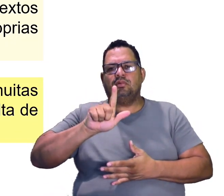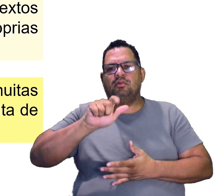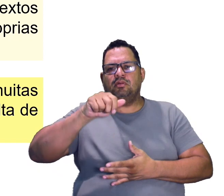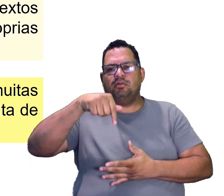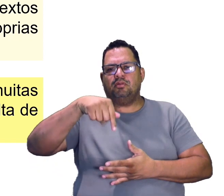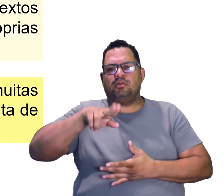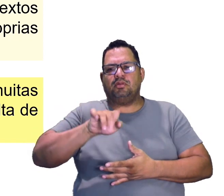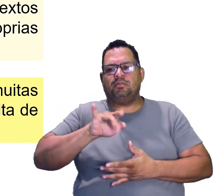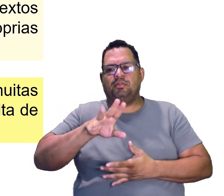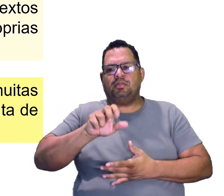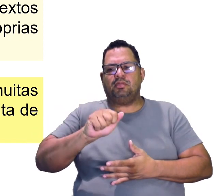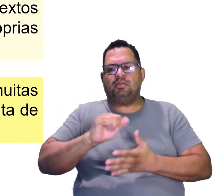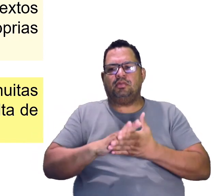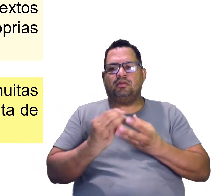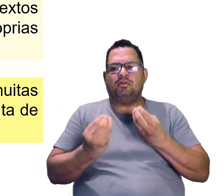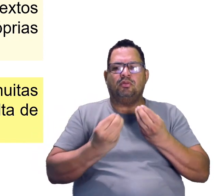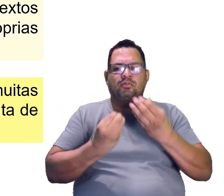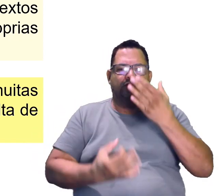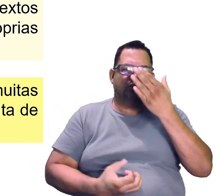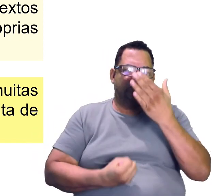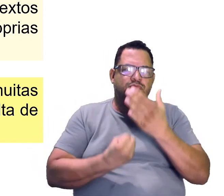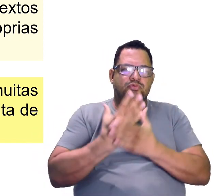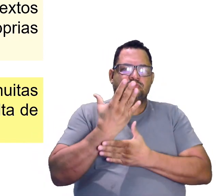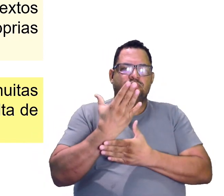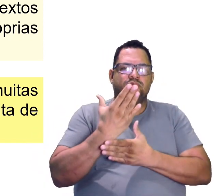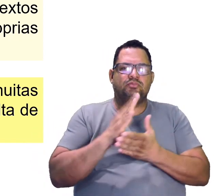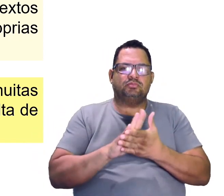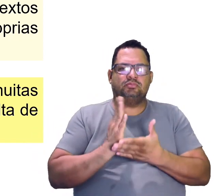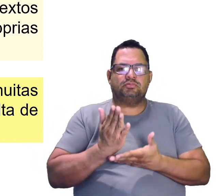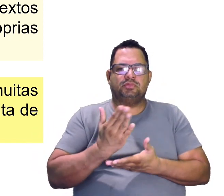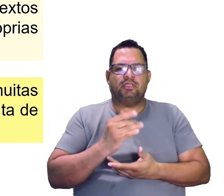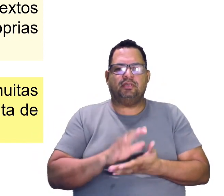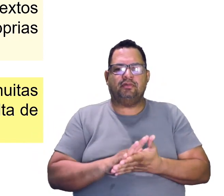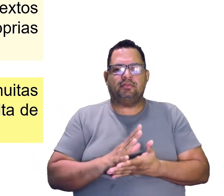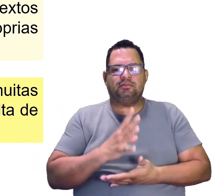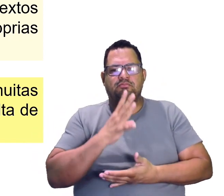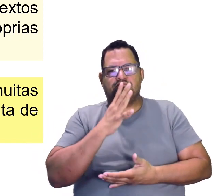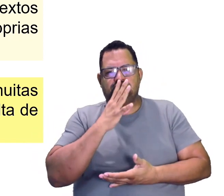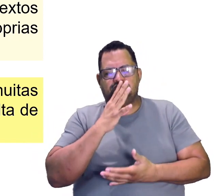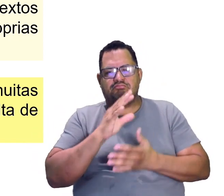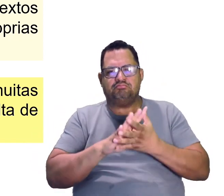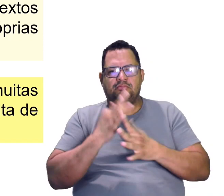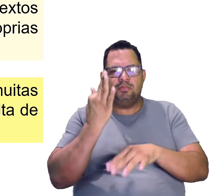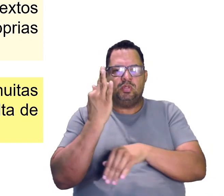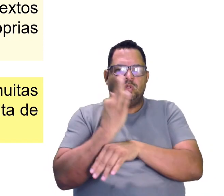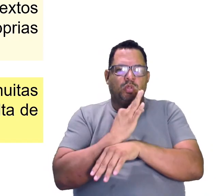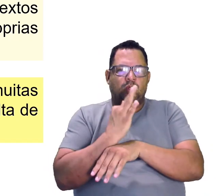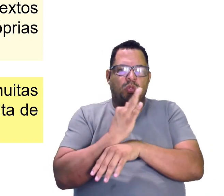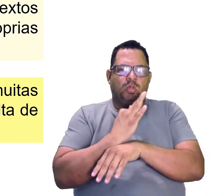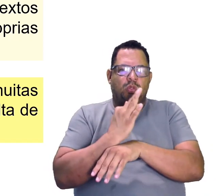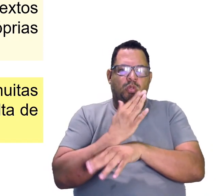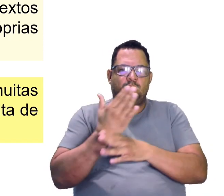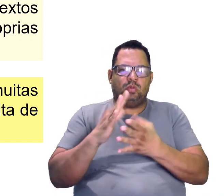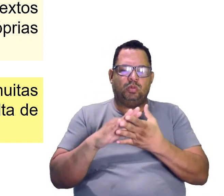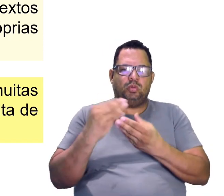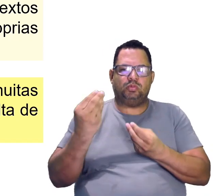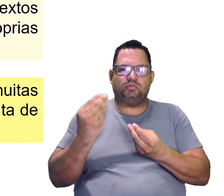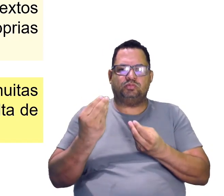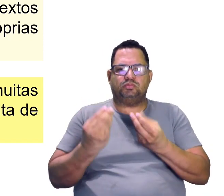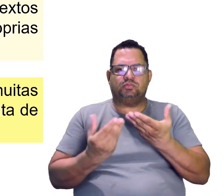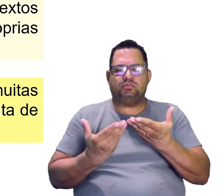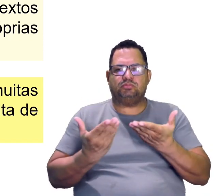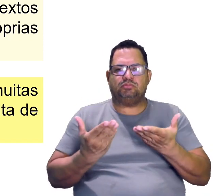sua origem. Eu acredito que vocês já tenham assistido em alguns filmes, em alguns seriados,